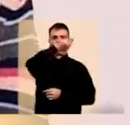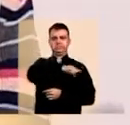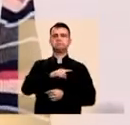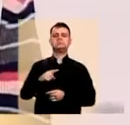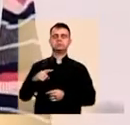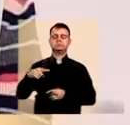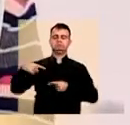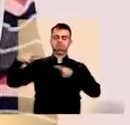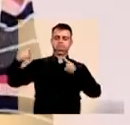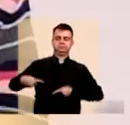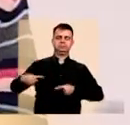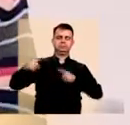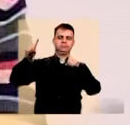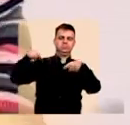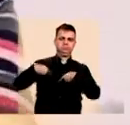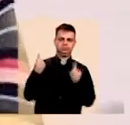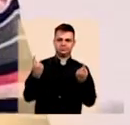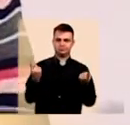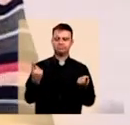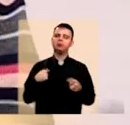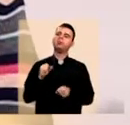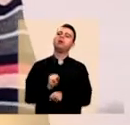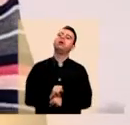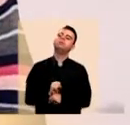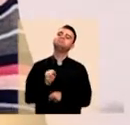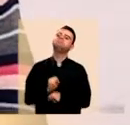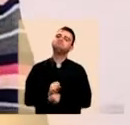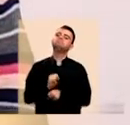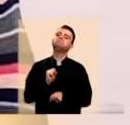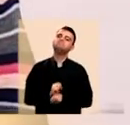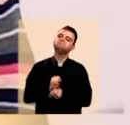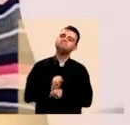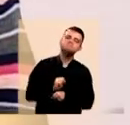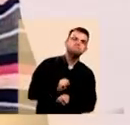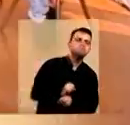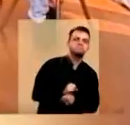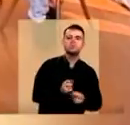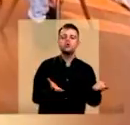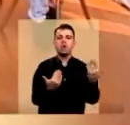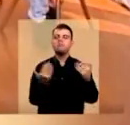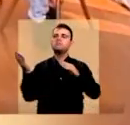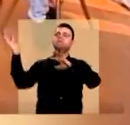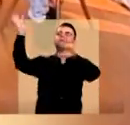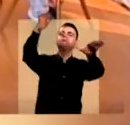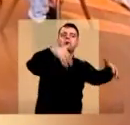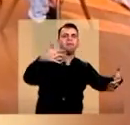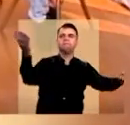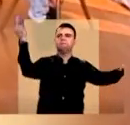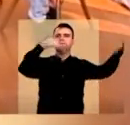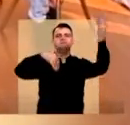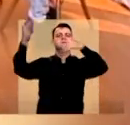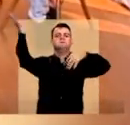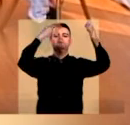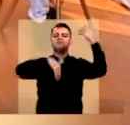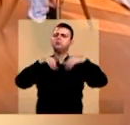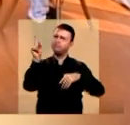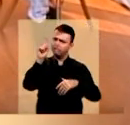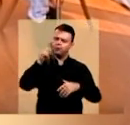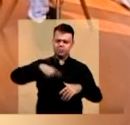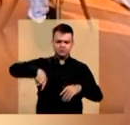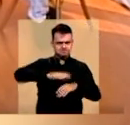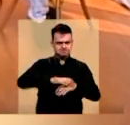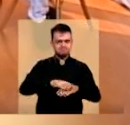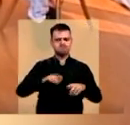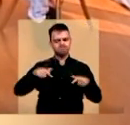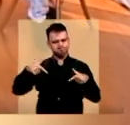de, hoje, a biblioteca, ela não pode ficar esperando. Que o leitor vá até lá. Não, ela tem que ir atrás